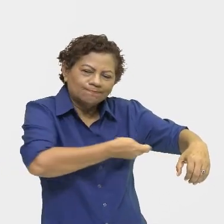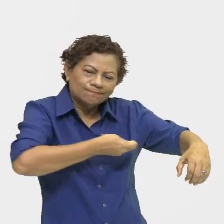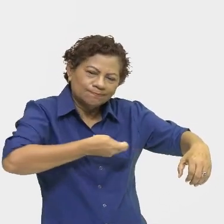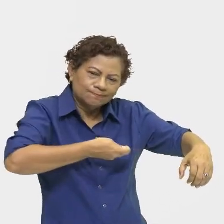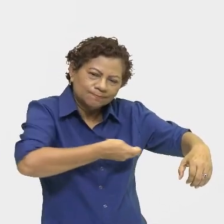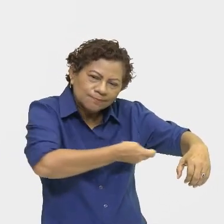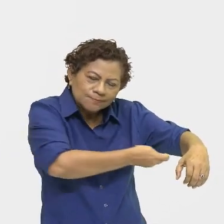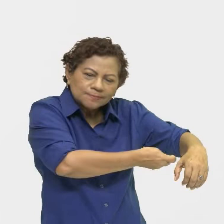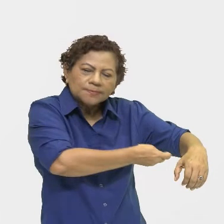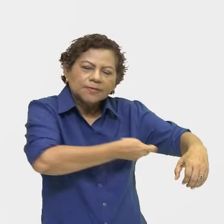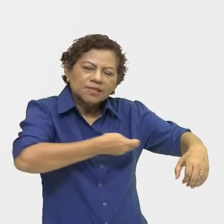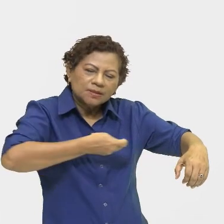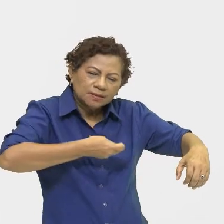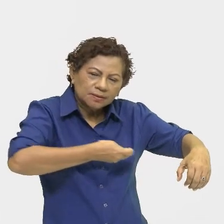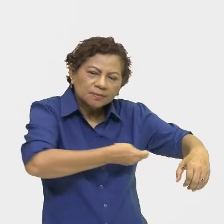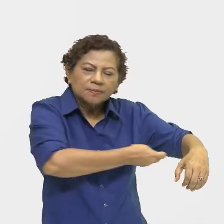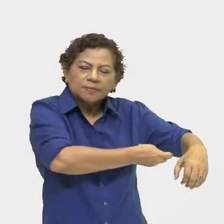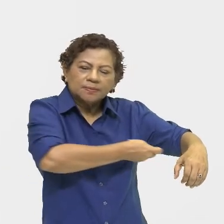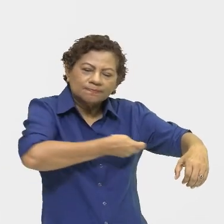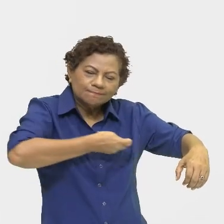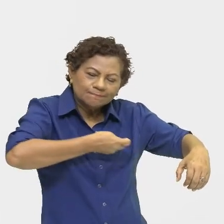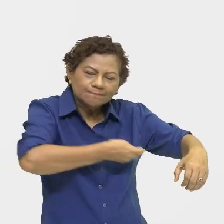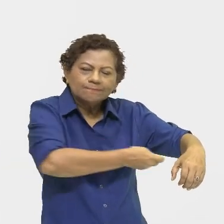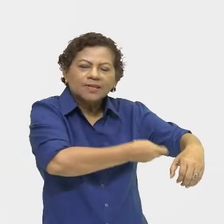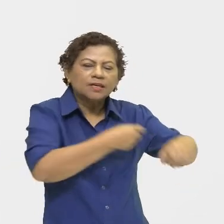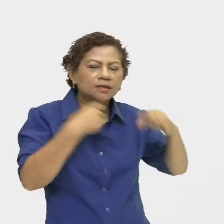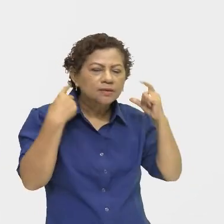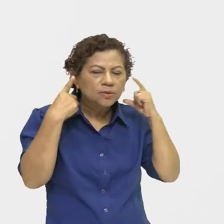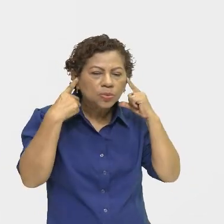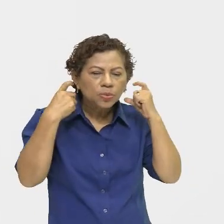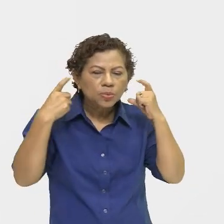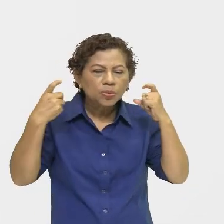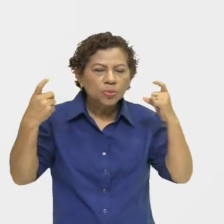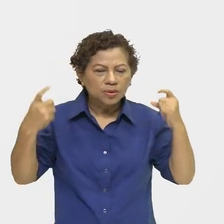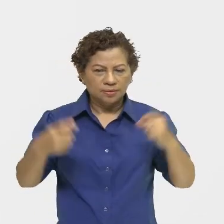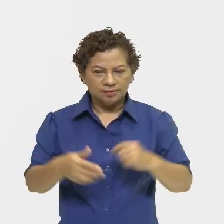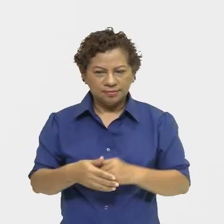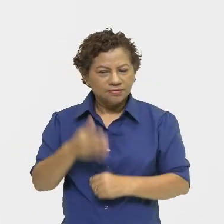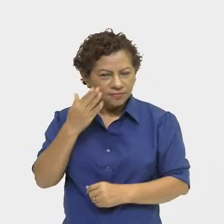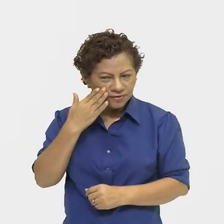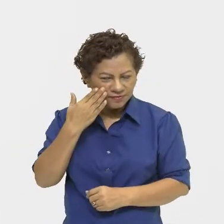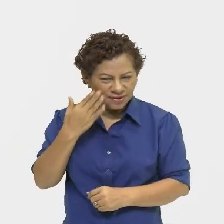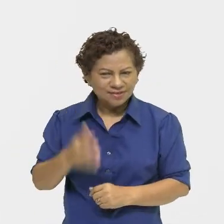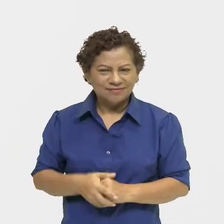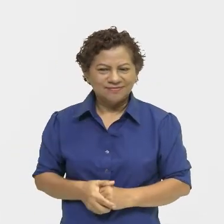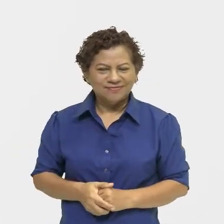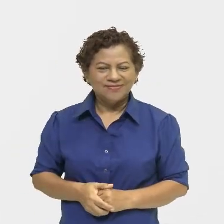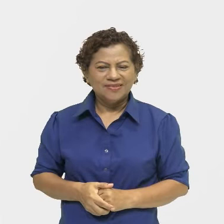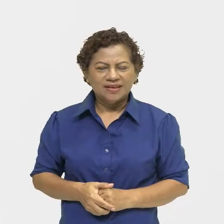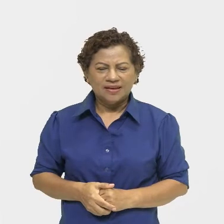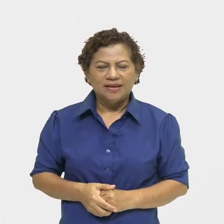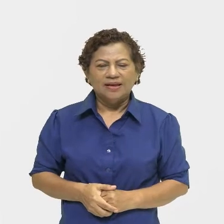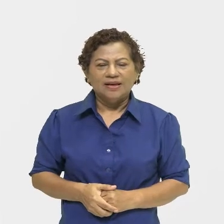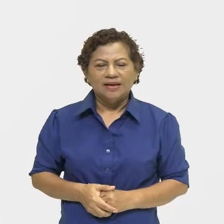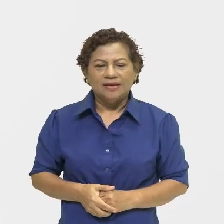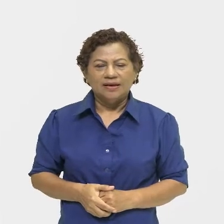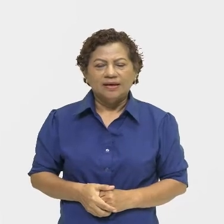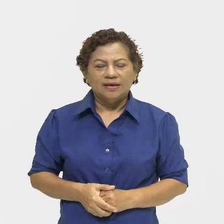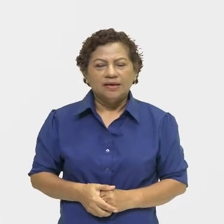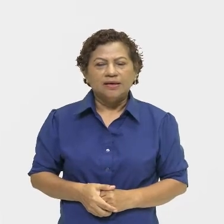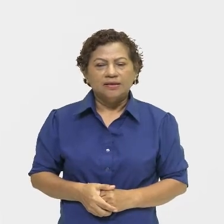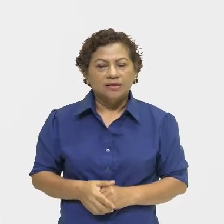pressão for aplicada na pele, mais altos serão os tons. Vocês estão vendo aí que a cuíca ela é um tambor, né? Então, só